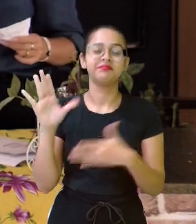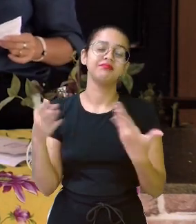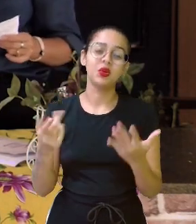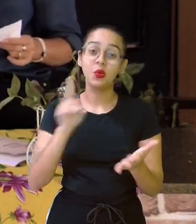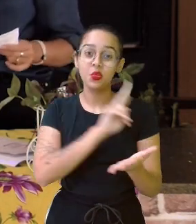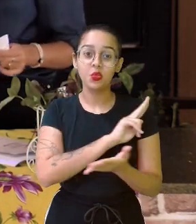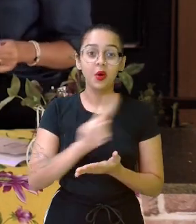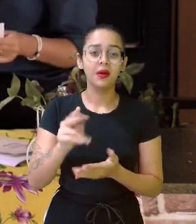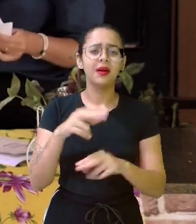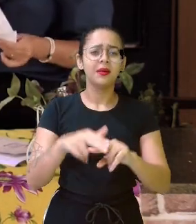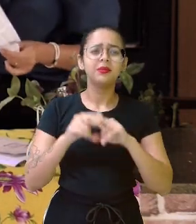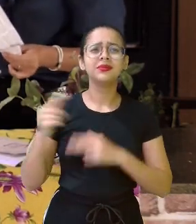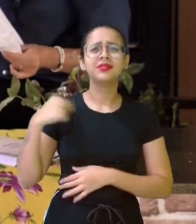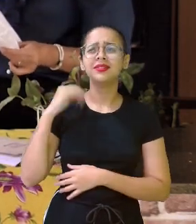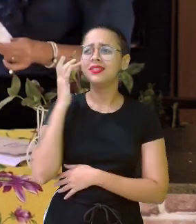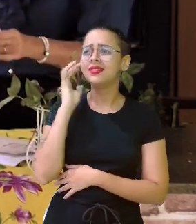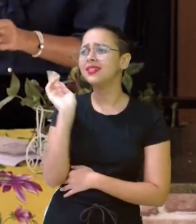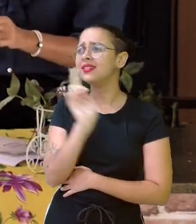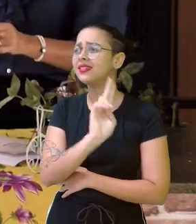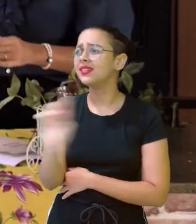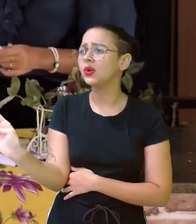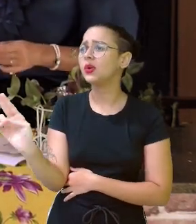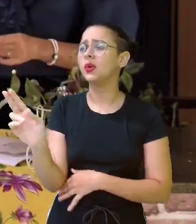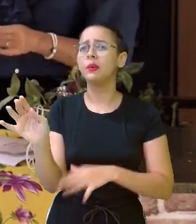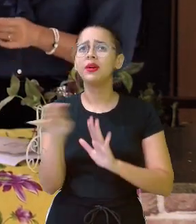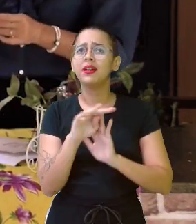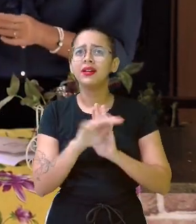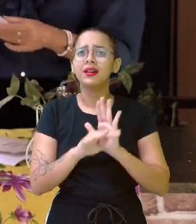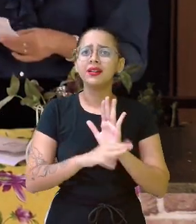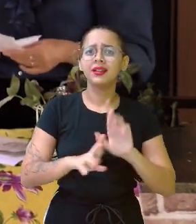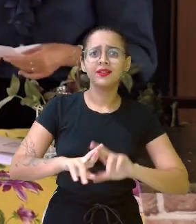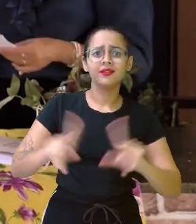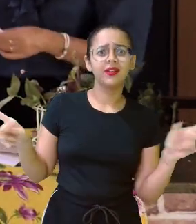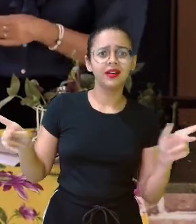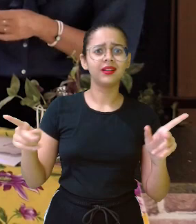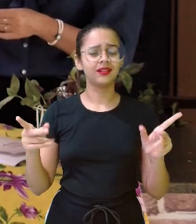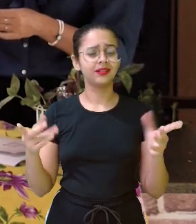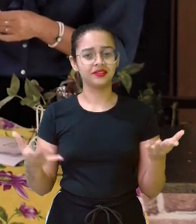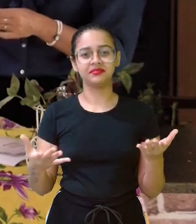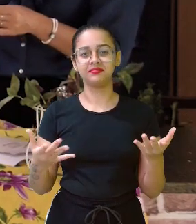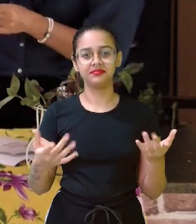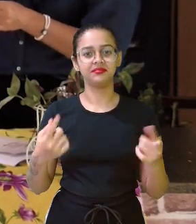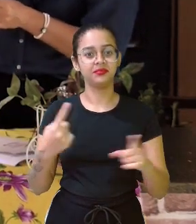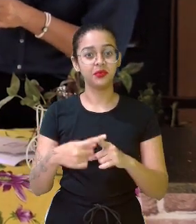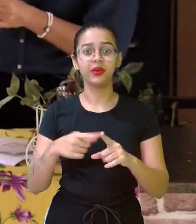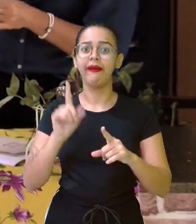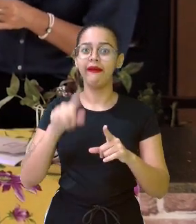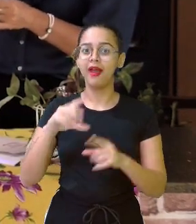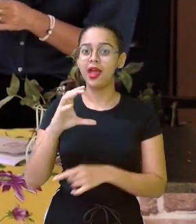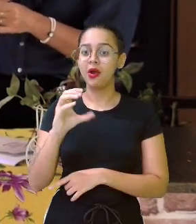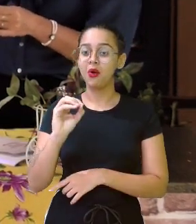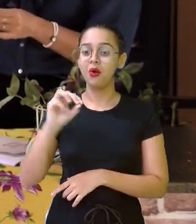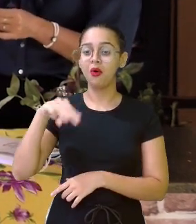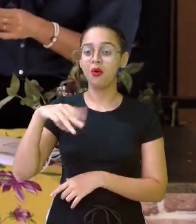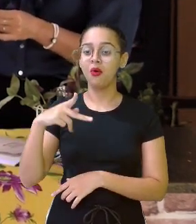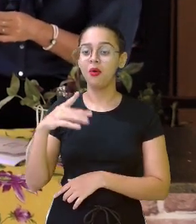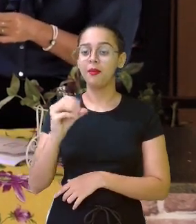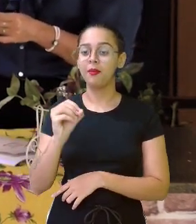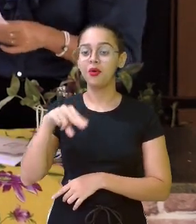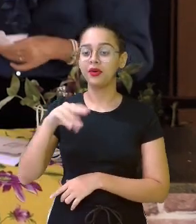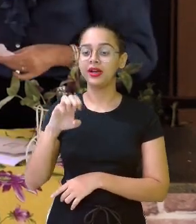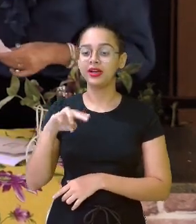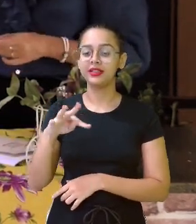aqui. Por isso que eu tava achando os nomes dos ingredientes diferentes. Muito porque estranho. Aí era componente, né? É, pois é. Pois agora eu